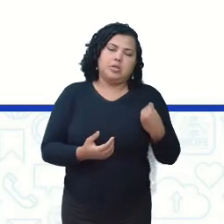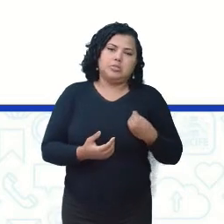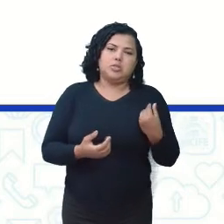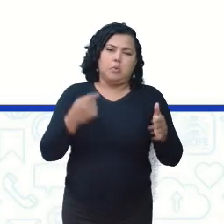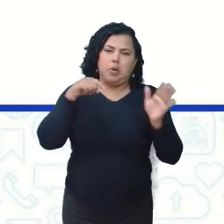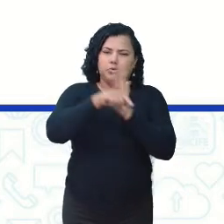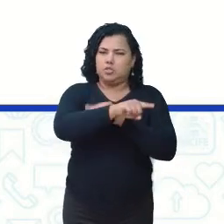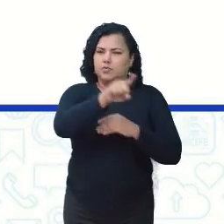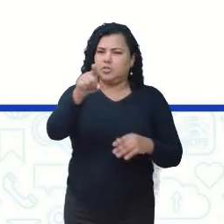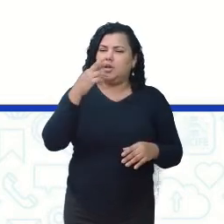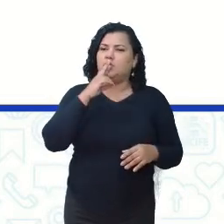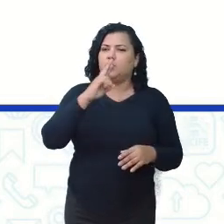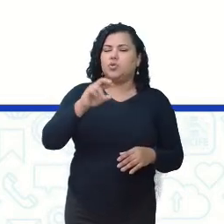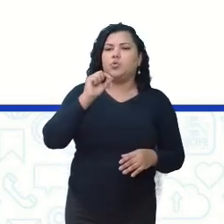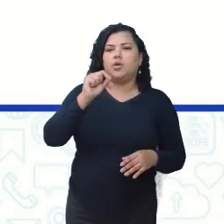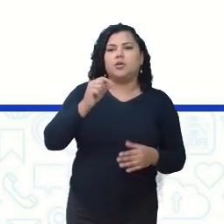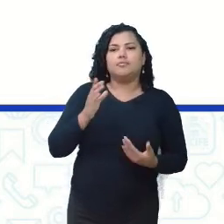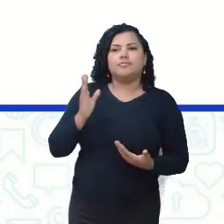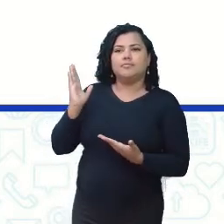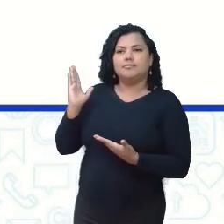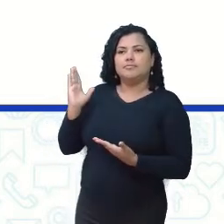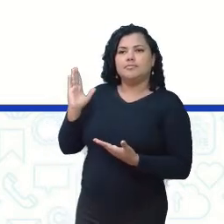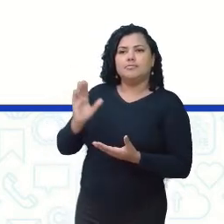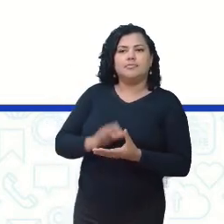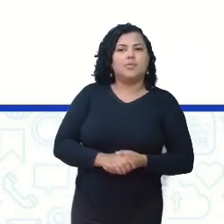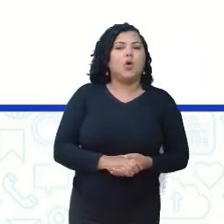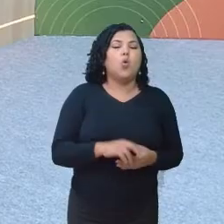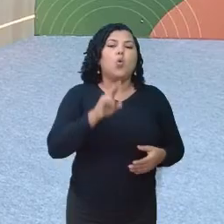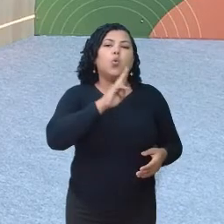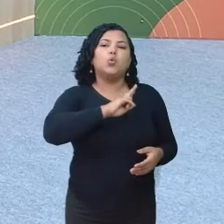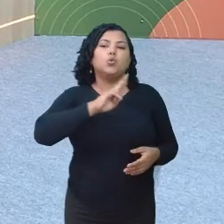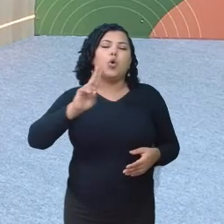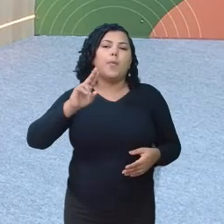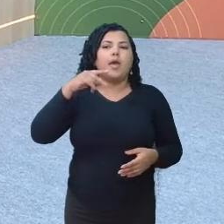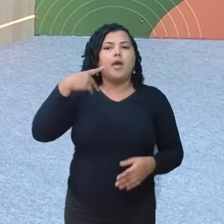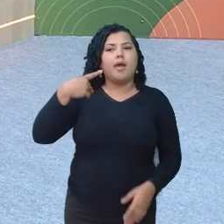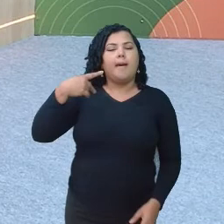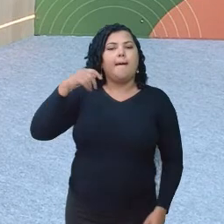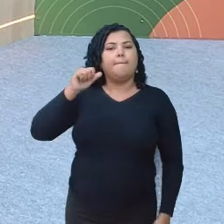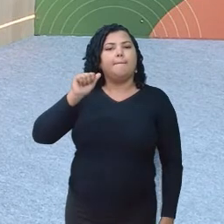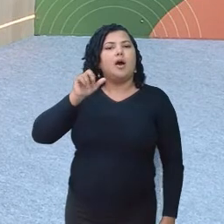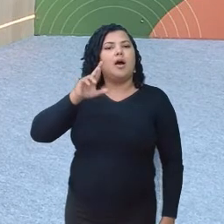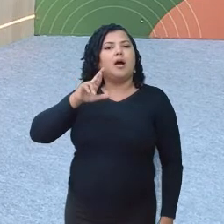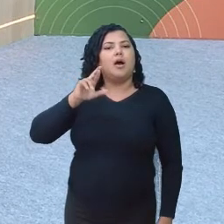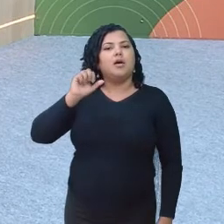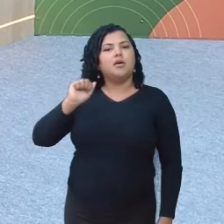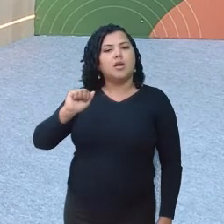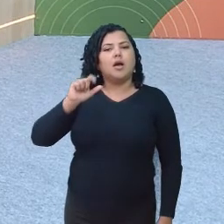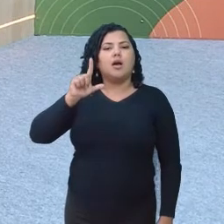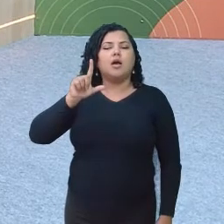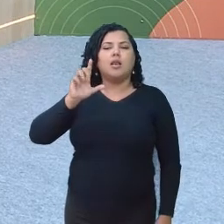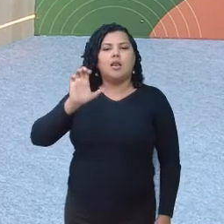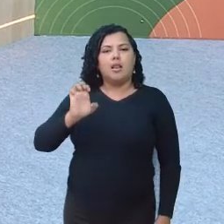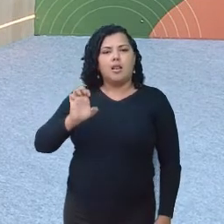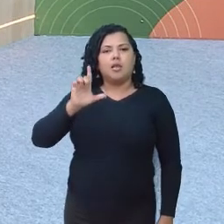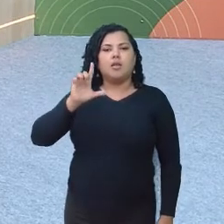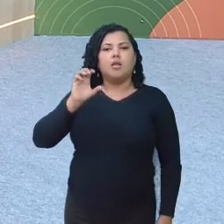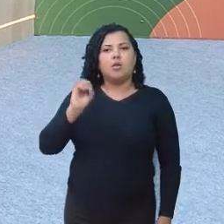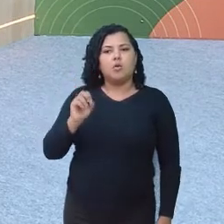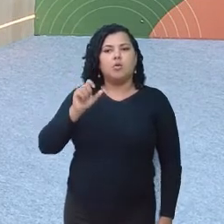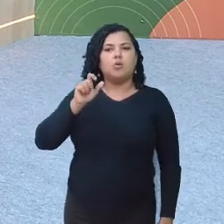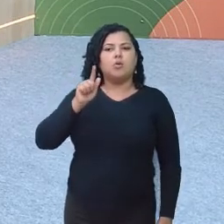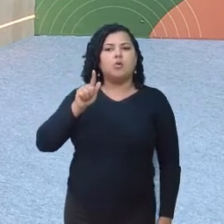muitos de vocês diriam que essa figura é um paralelogramo. A gente dá o nome a essa figura de paralelogramo